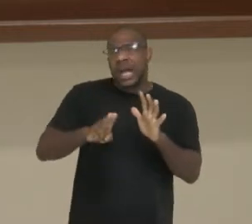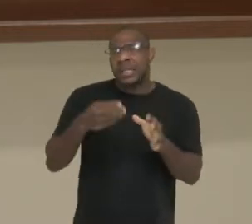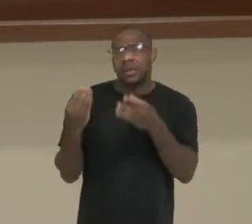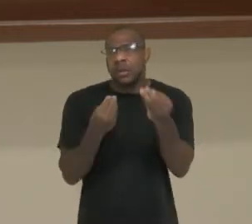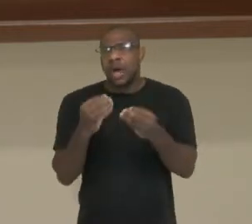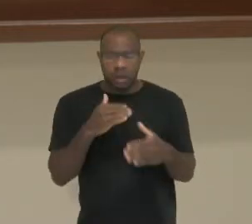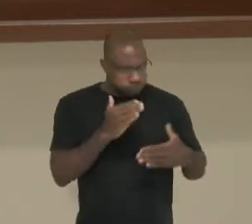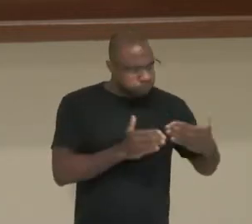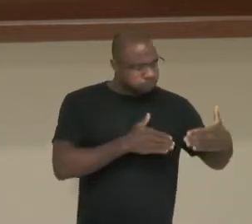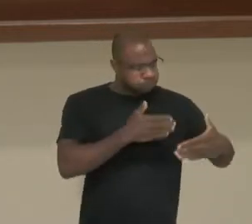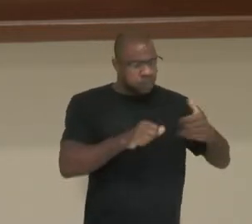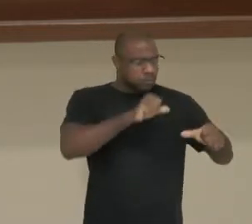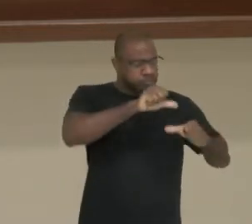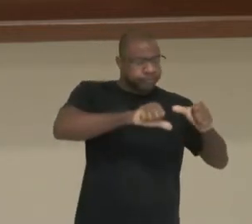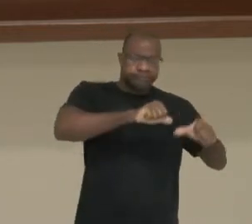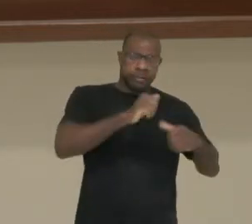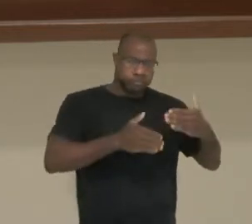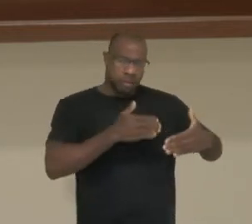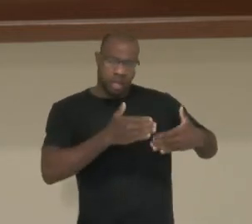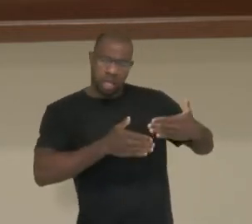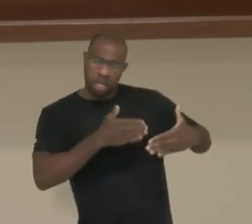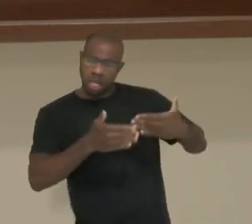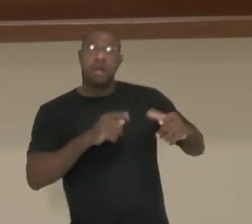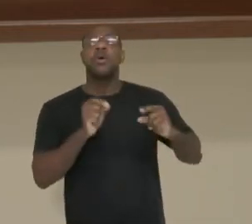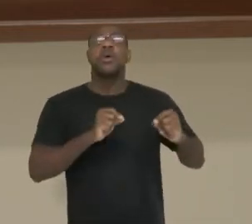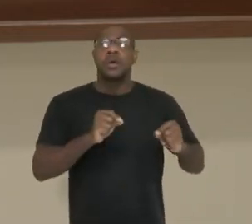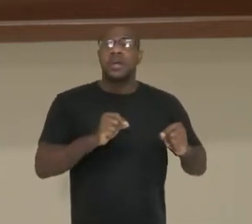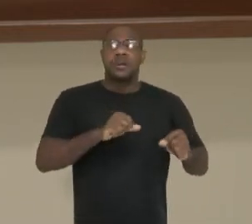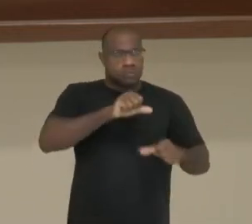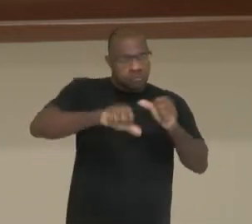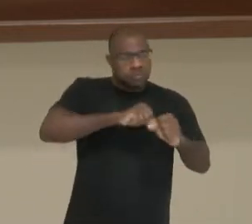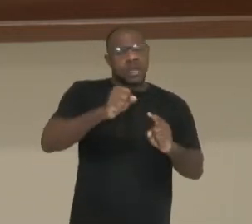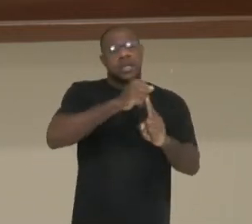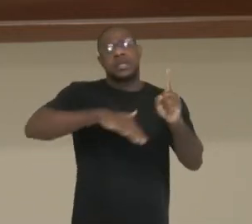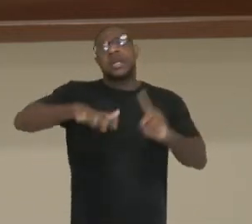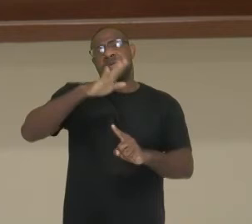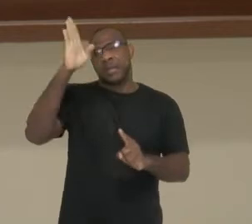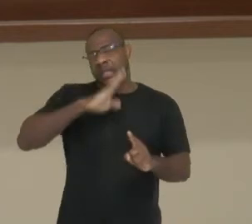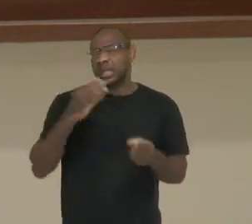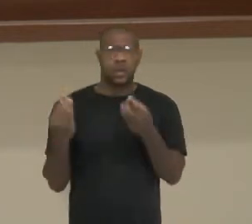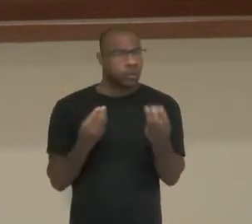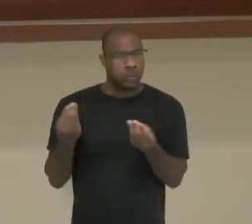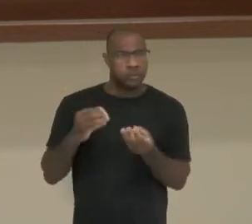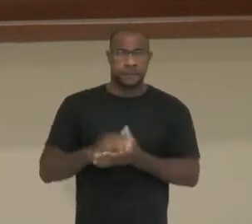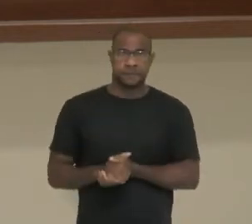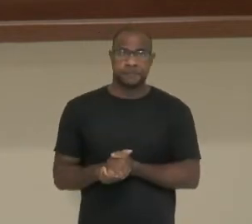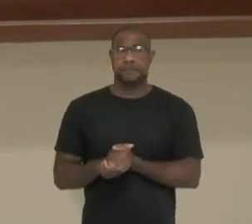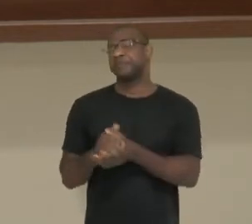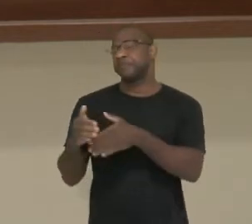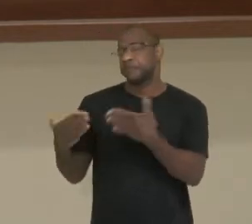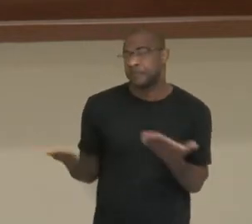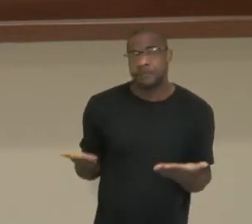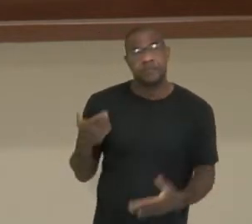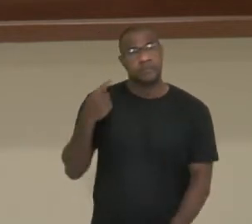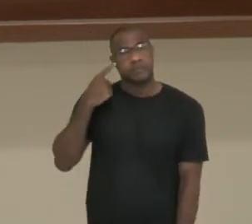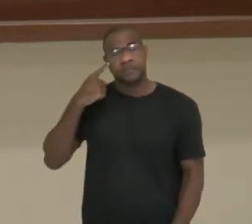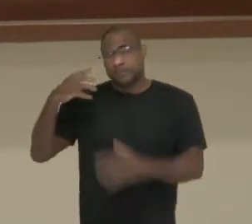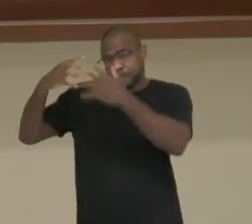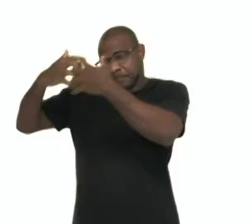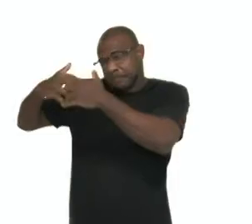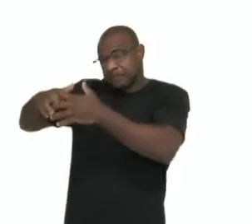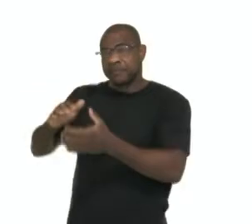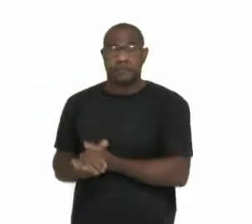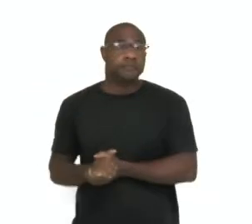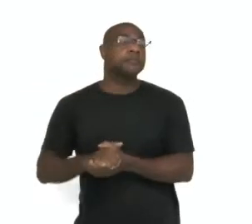aos poucos e modificando aos poucos a sociedade brasileira? Vamos refletir?